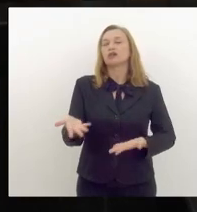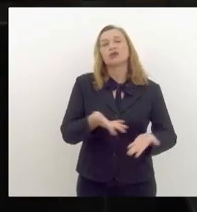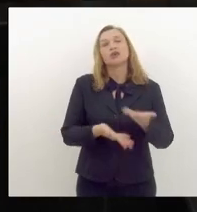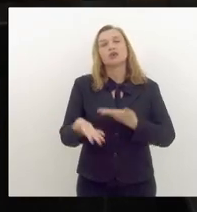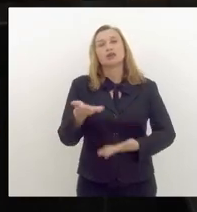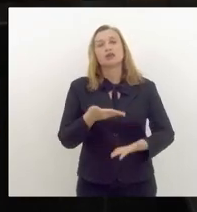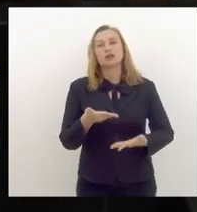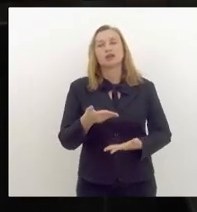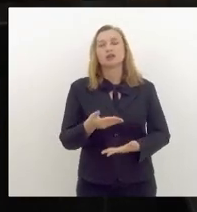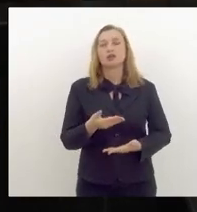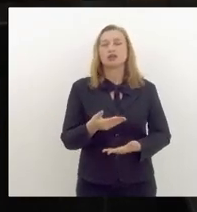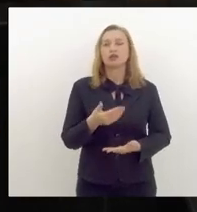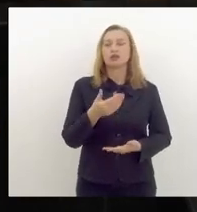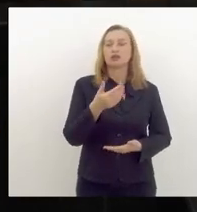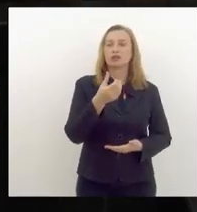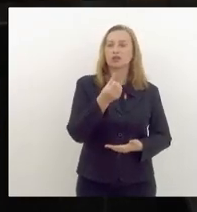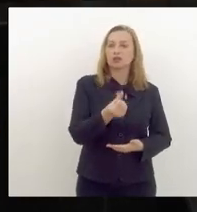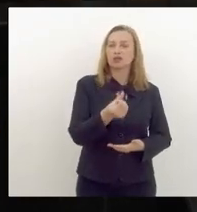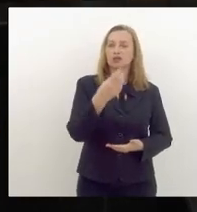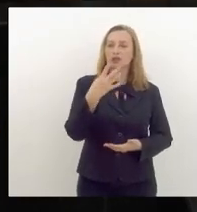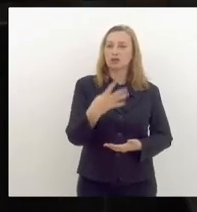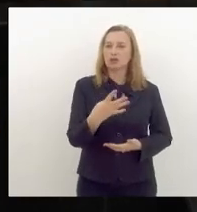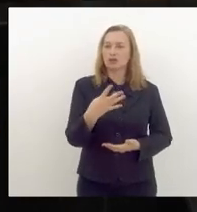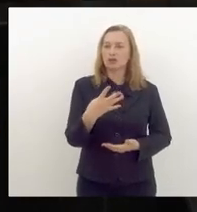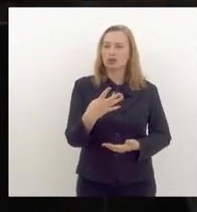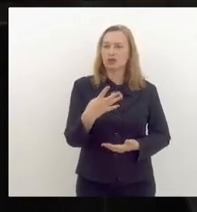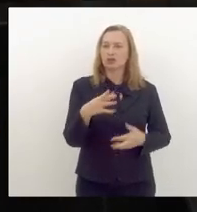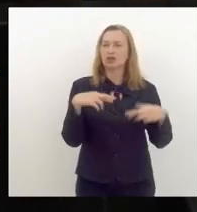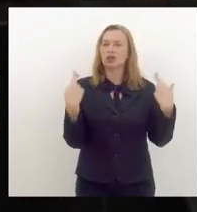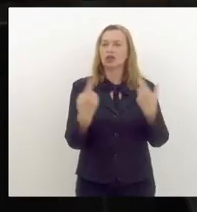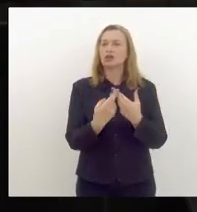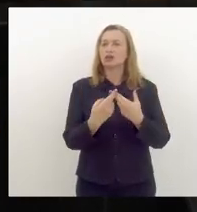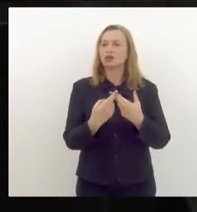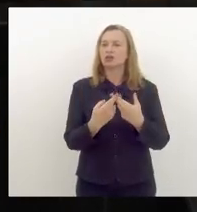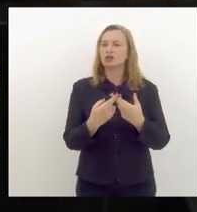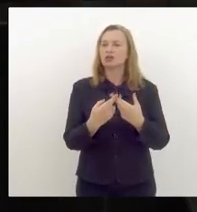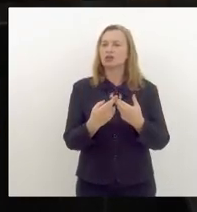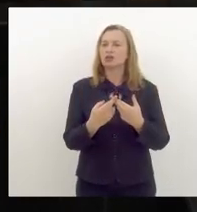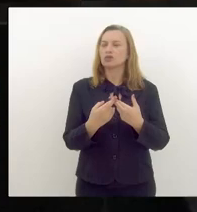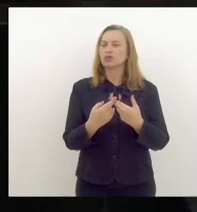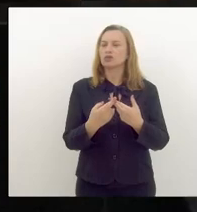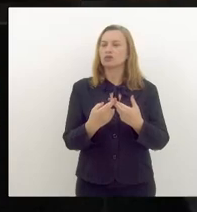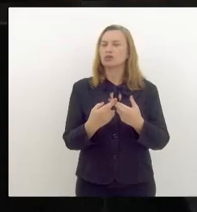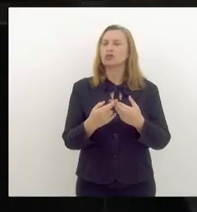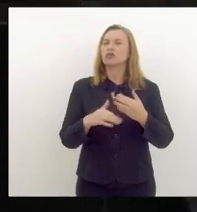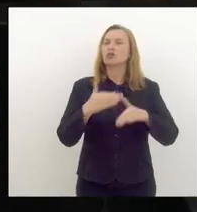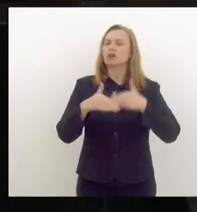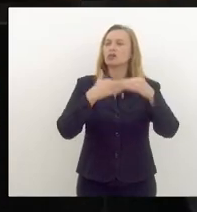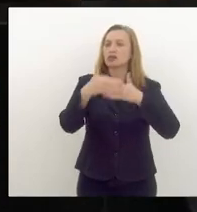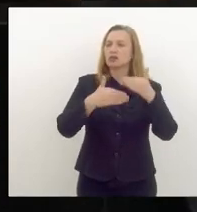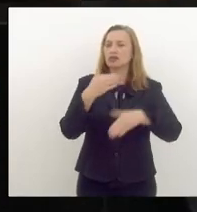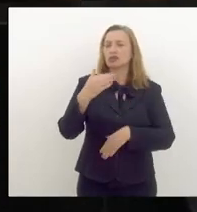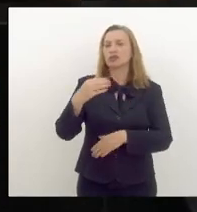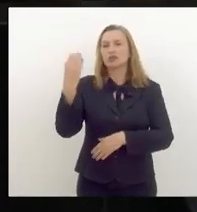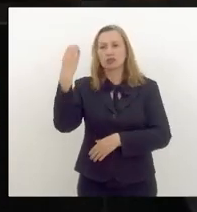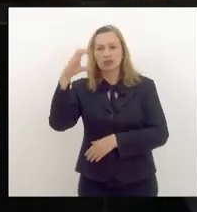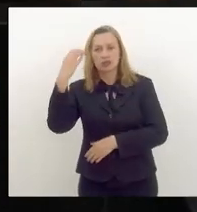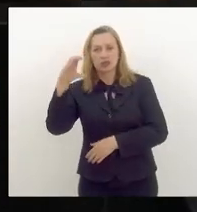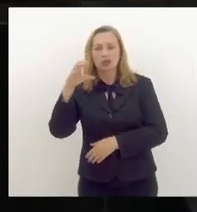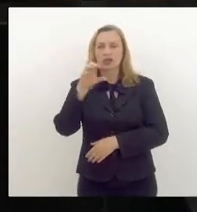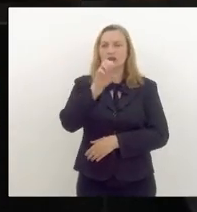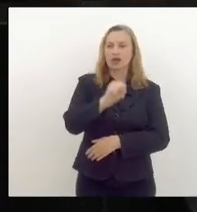na 64ª edição da reunião anual da sociedade brasileira para o progresso da Ciência nossa gloriosa